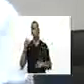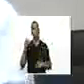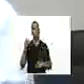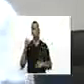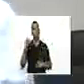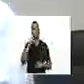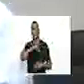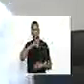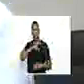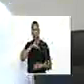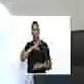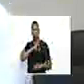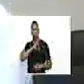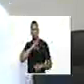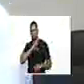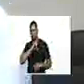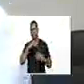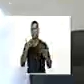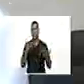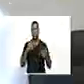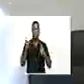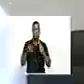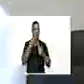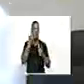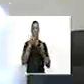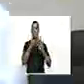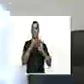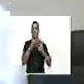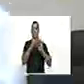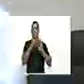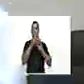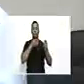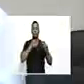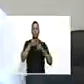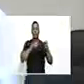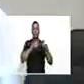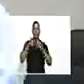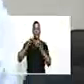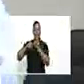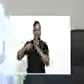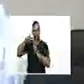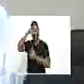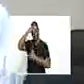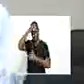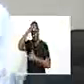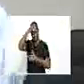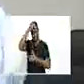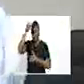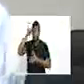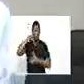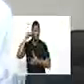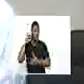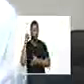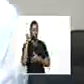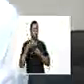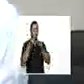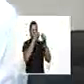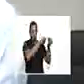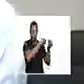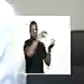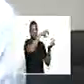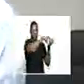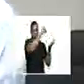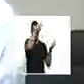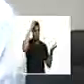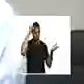janeiro então a primeira proposta de negociação enviado pelo sin fup para o Executivo Municipal foi que